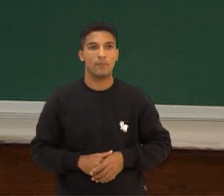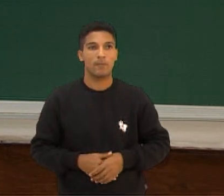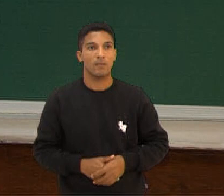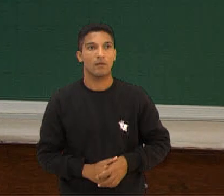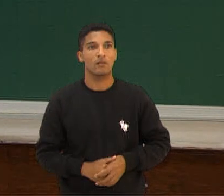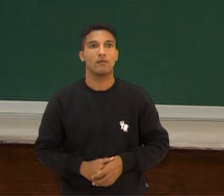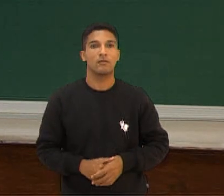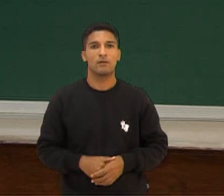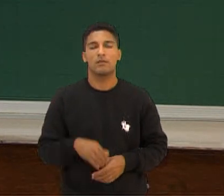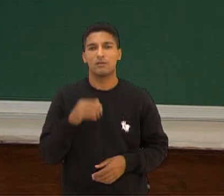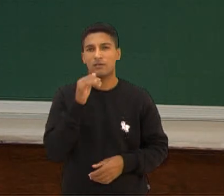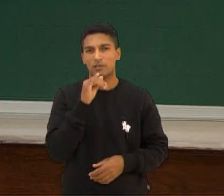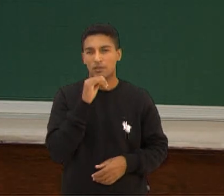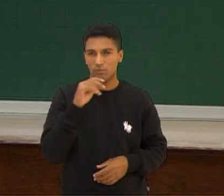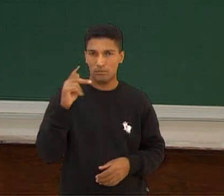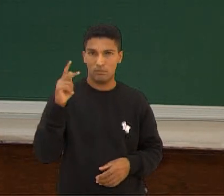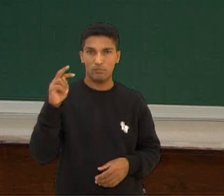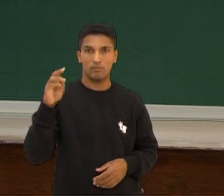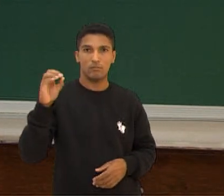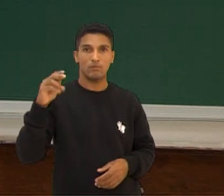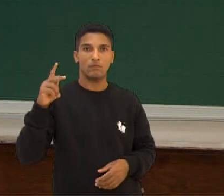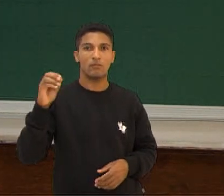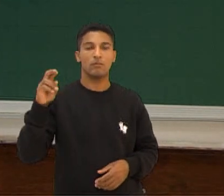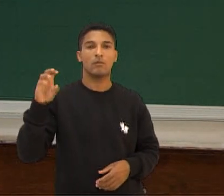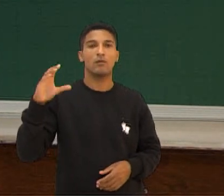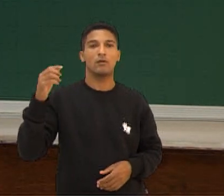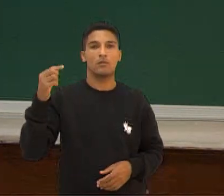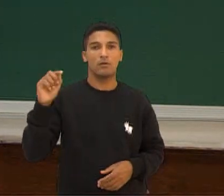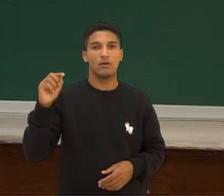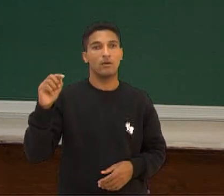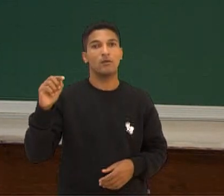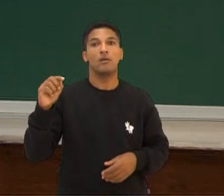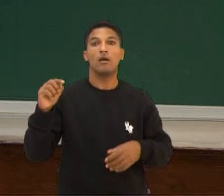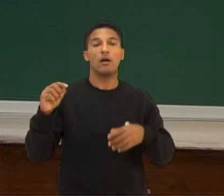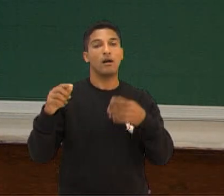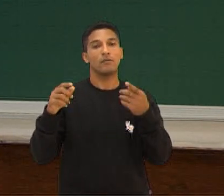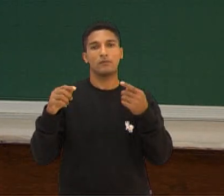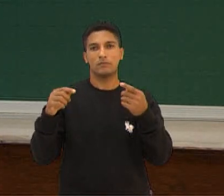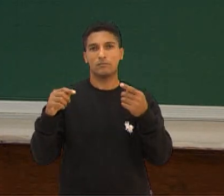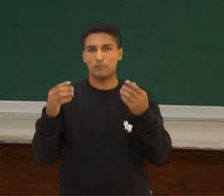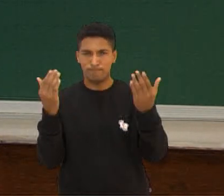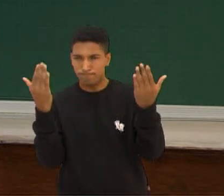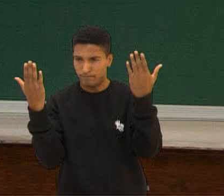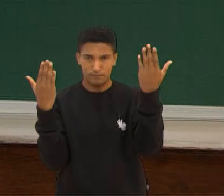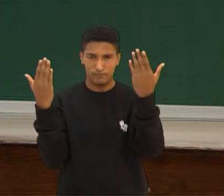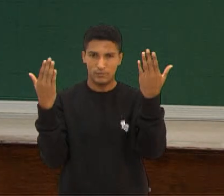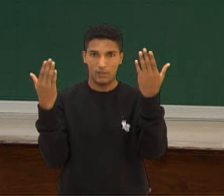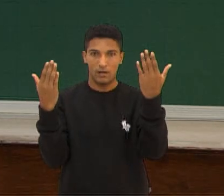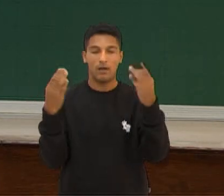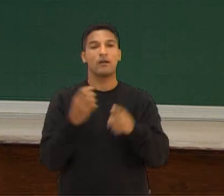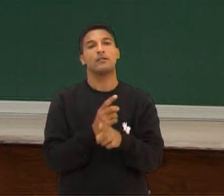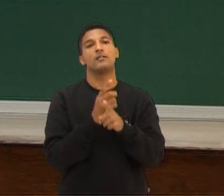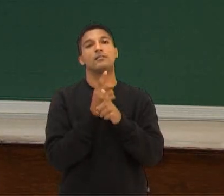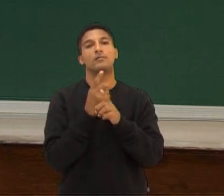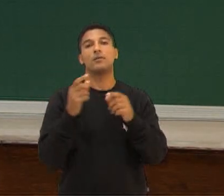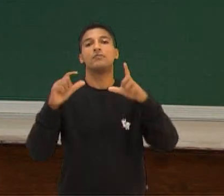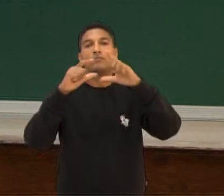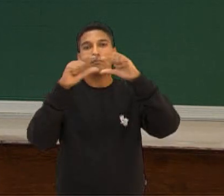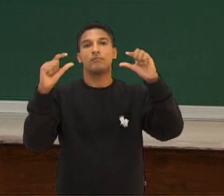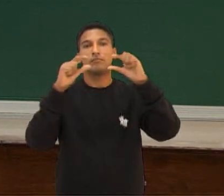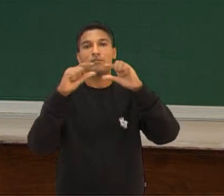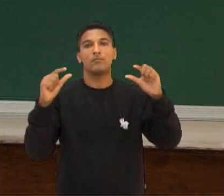eu interpreto e automaticamente eu consigo, então, detectar quais são.